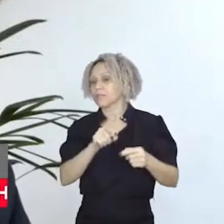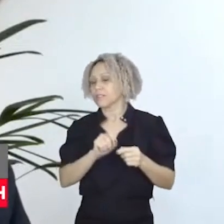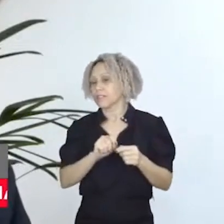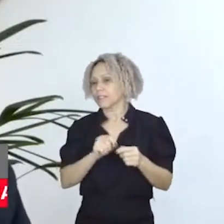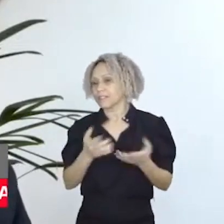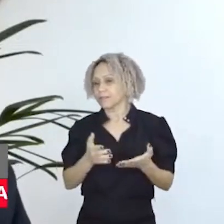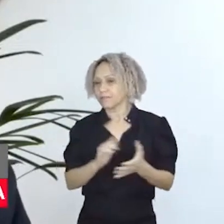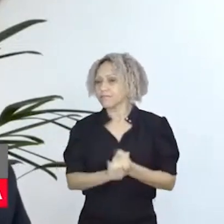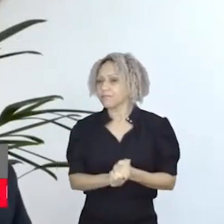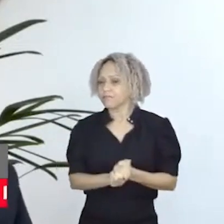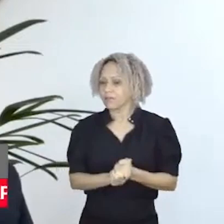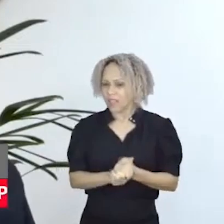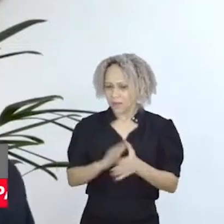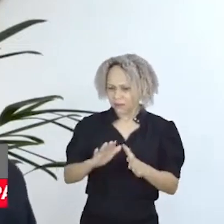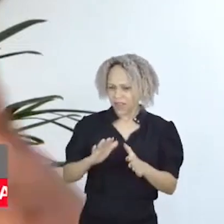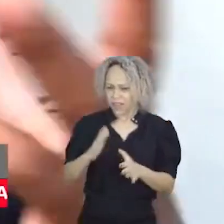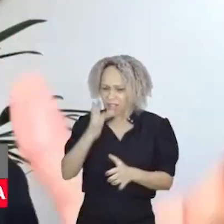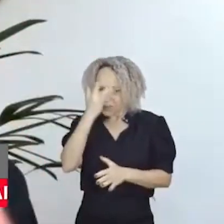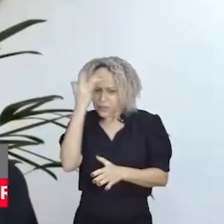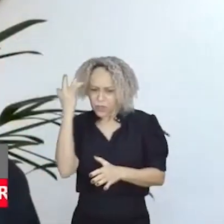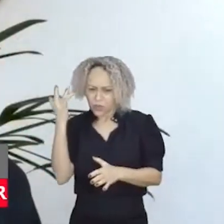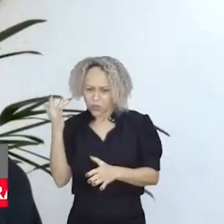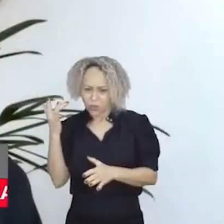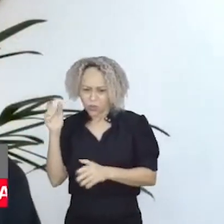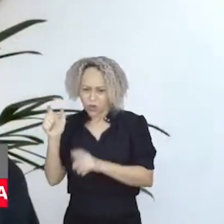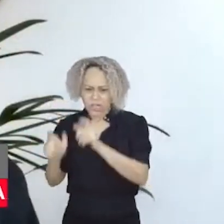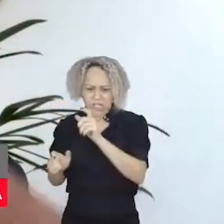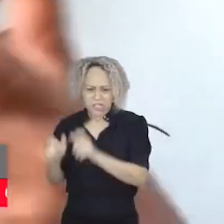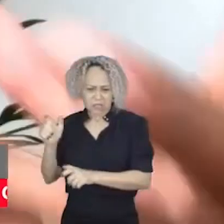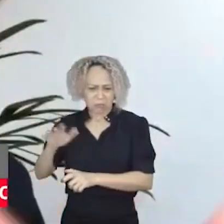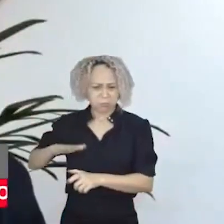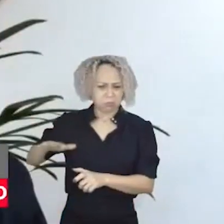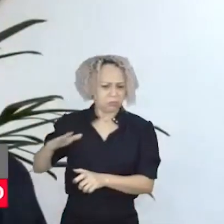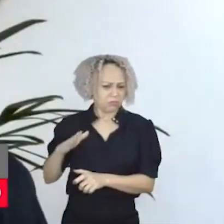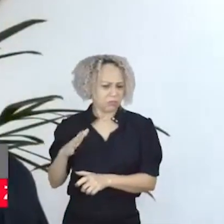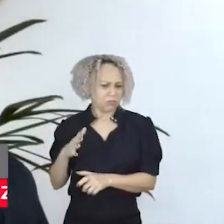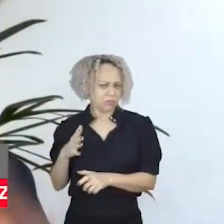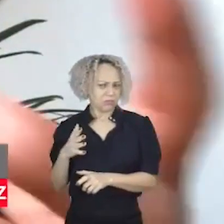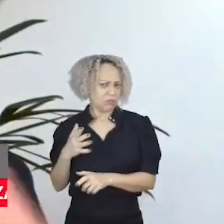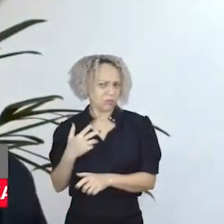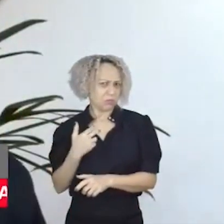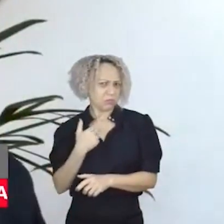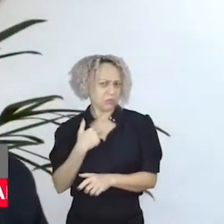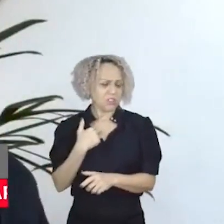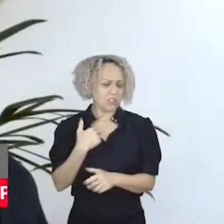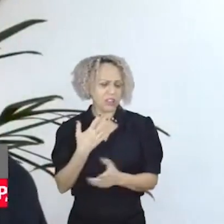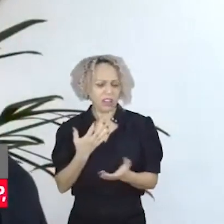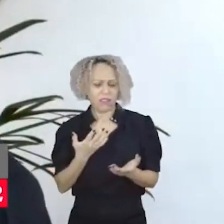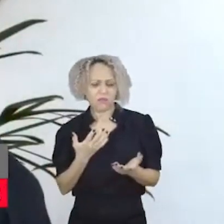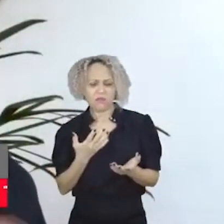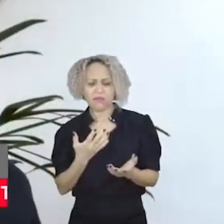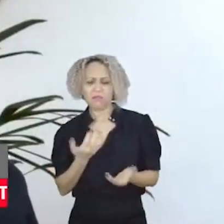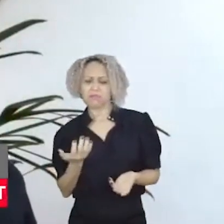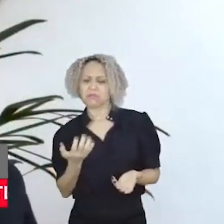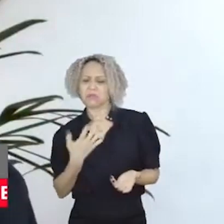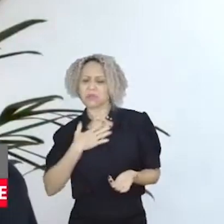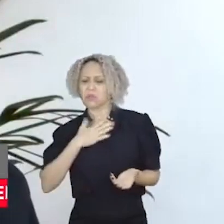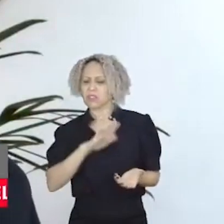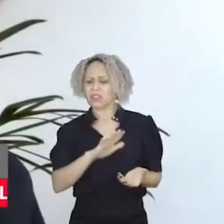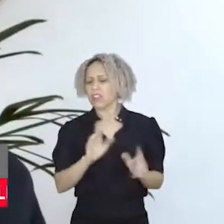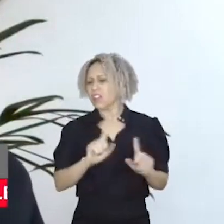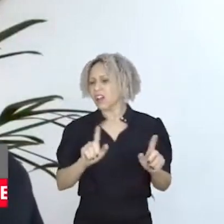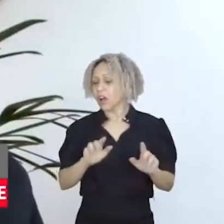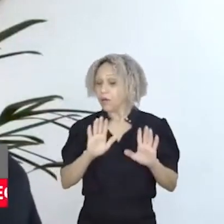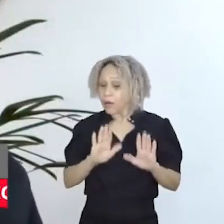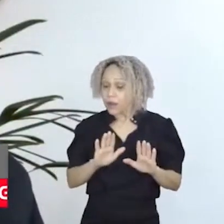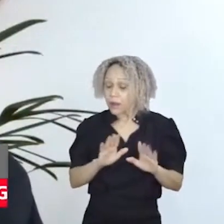não deveria ser um incômodo, isso deveria ser enaltecido, isso deveria ser preservado, isso deveria ser cuidado, isso deveria ser